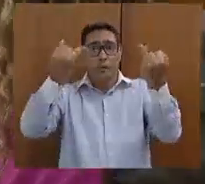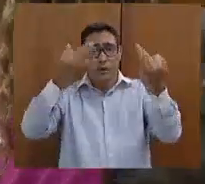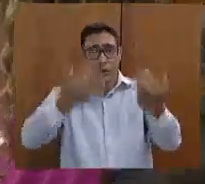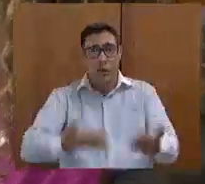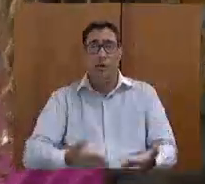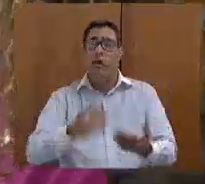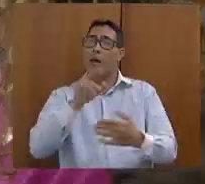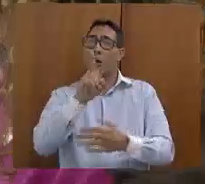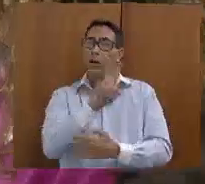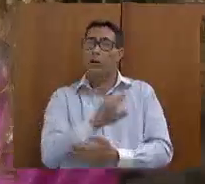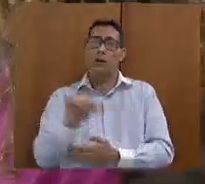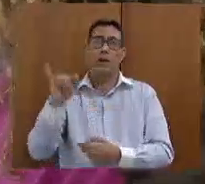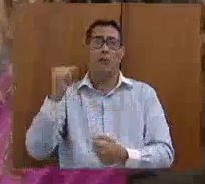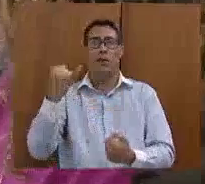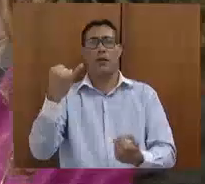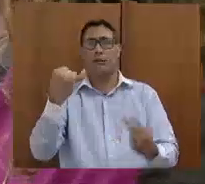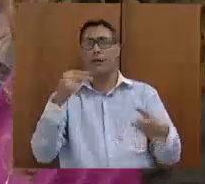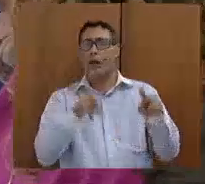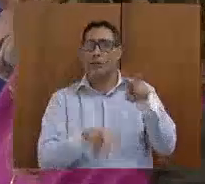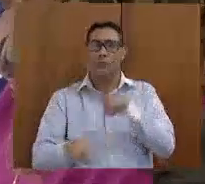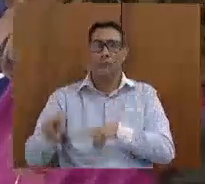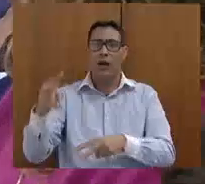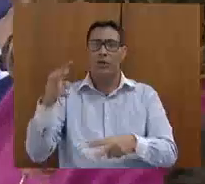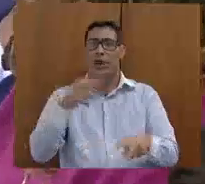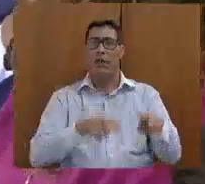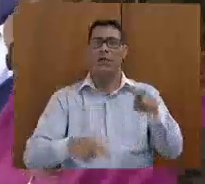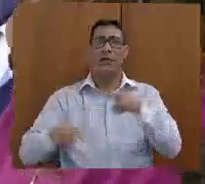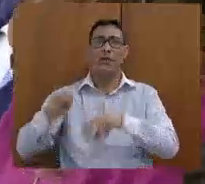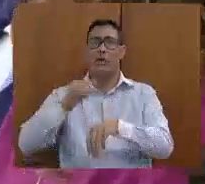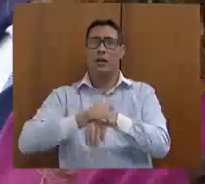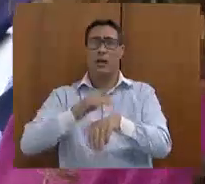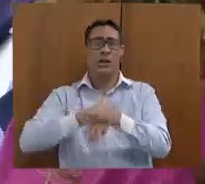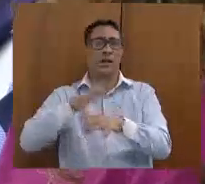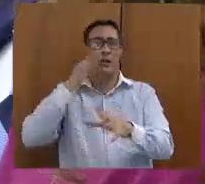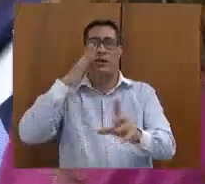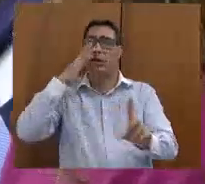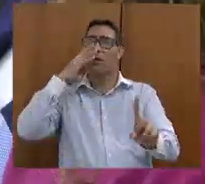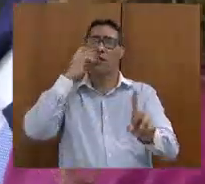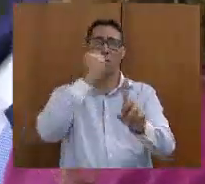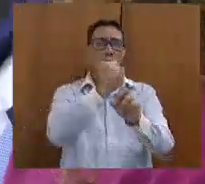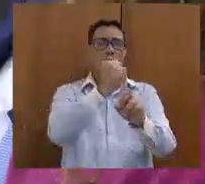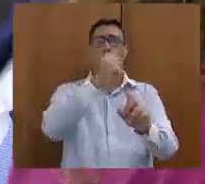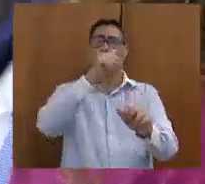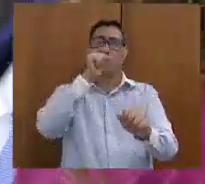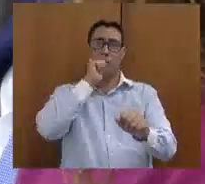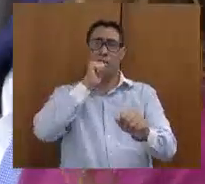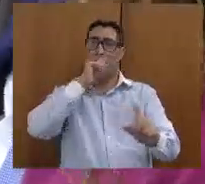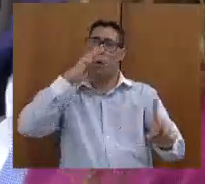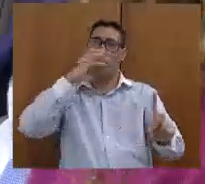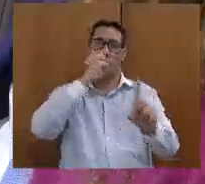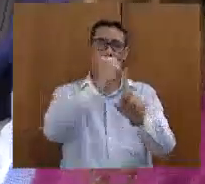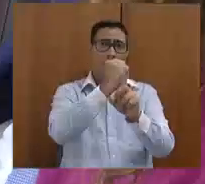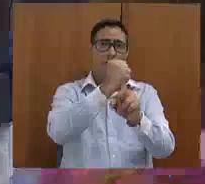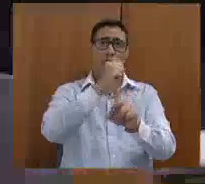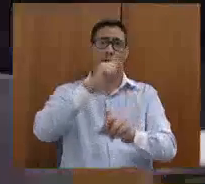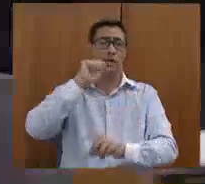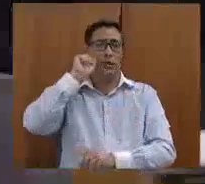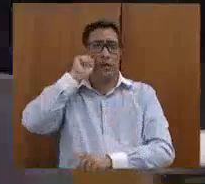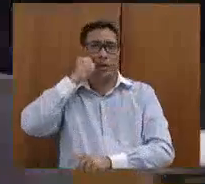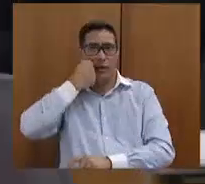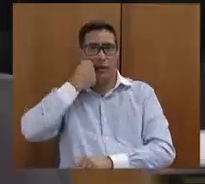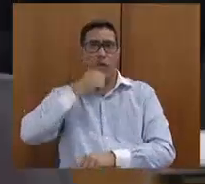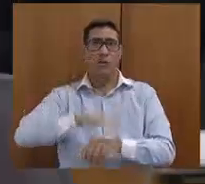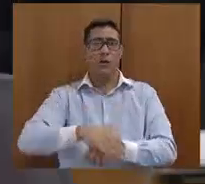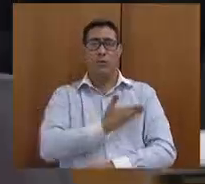alta avaliação Para que a gente não violente as nossas mulheres não violentes negros porque o Estado faz isso